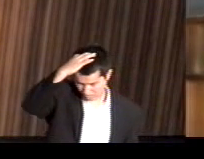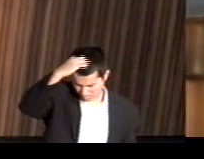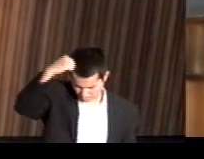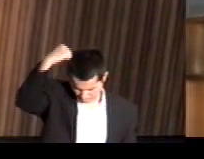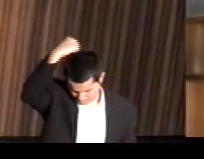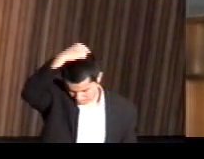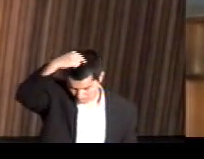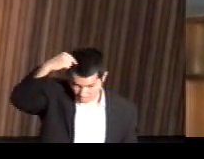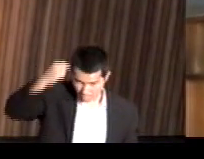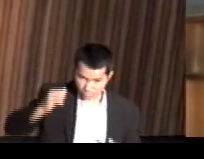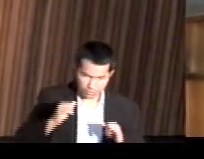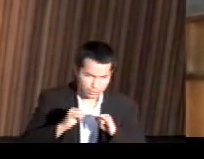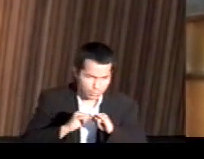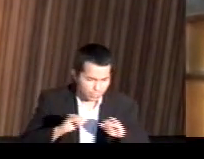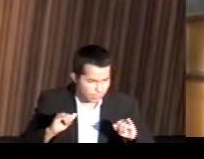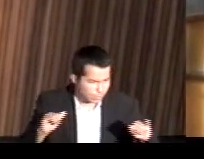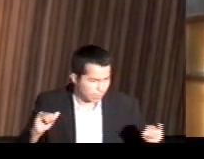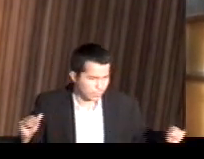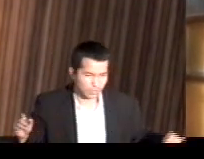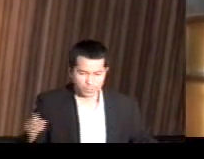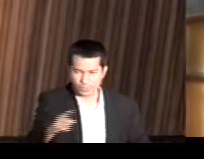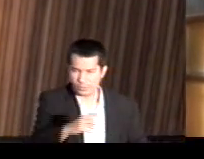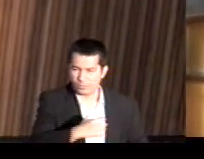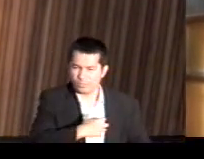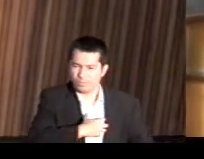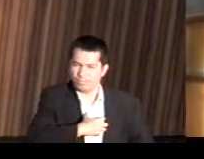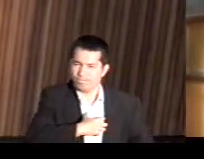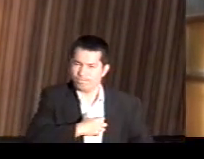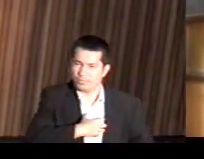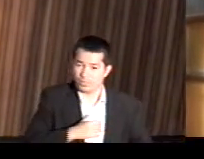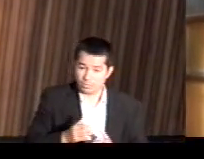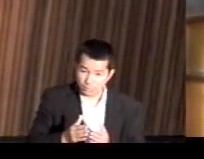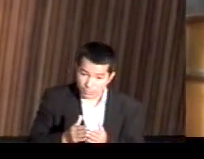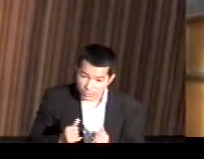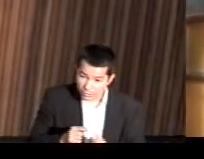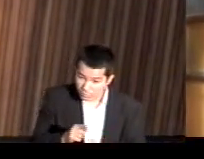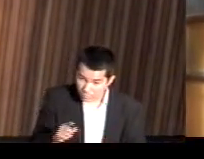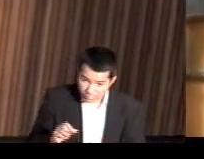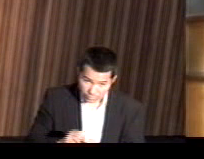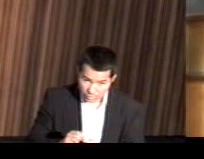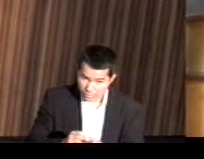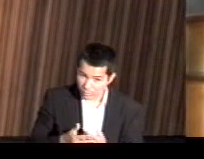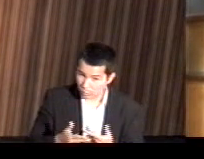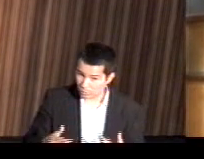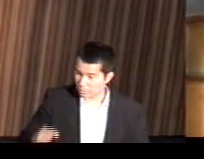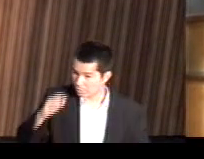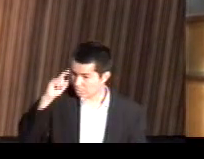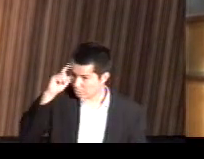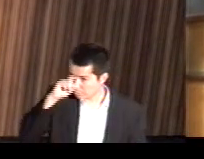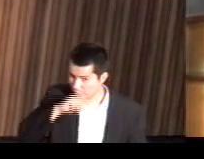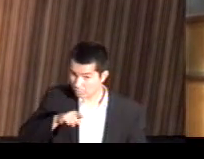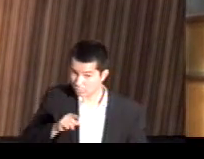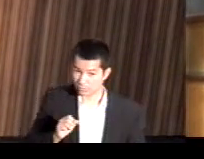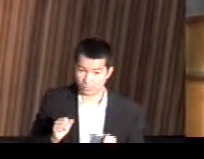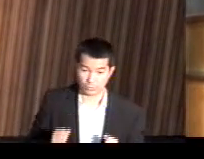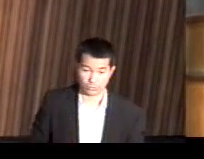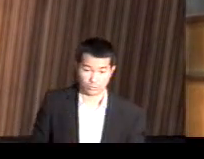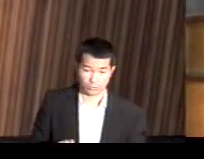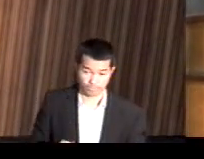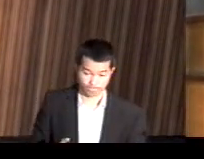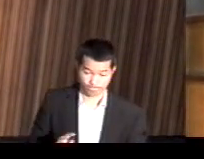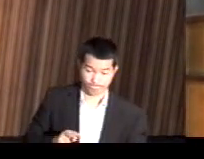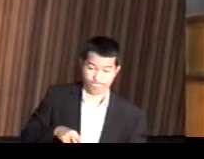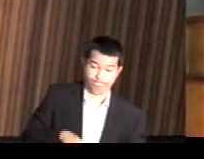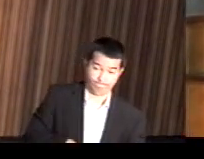muito difícil para você. Eu vou pedir para você sair do teu lugar, vir aqui na frente, e a gente